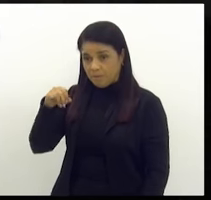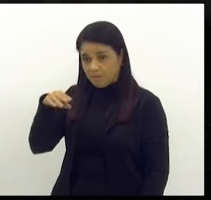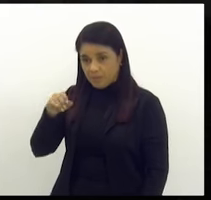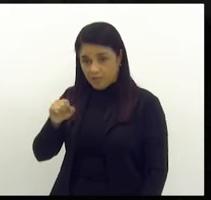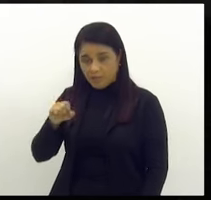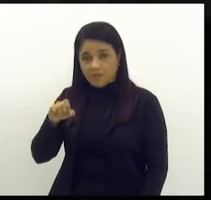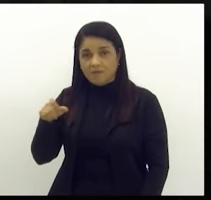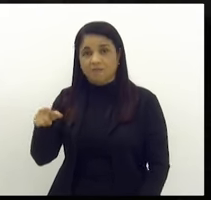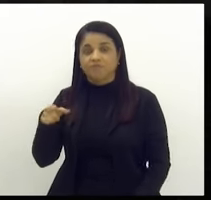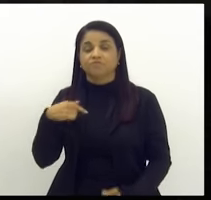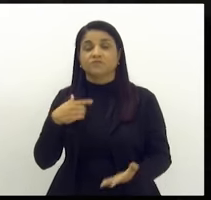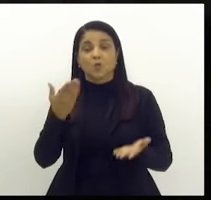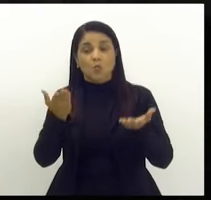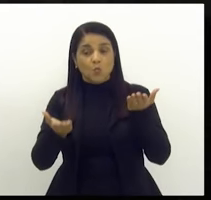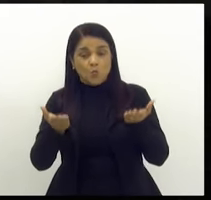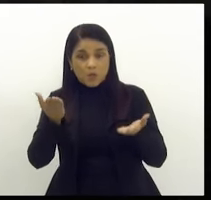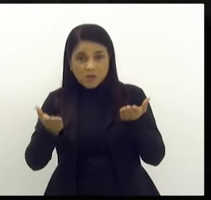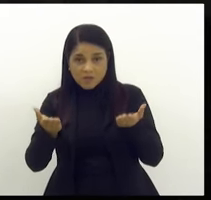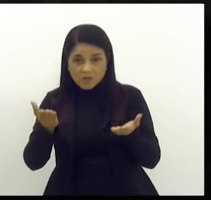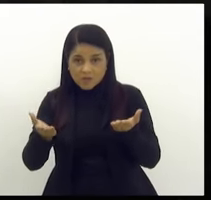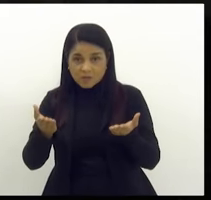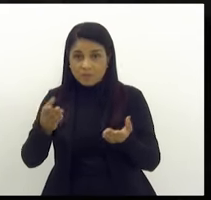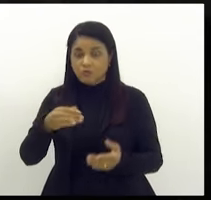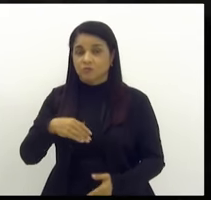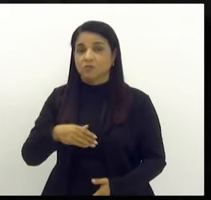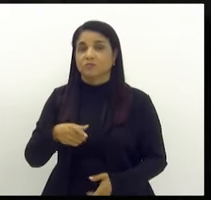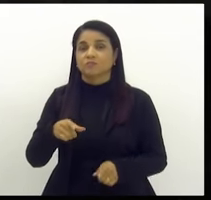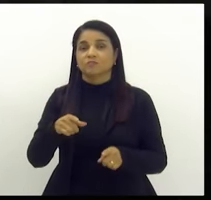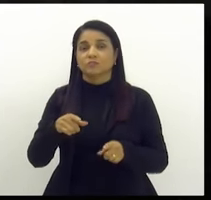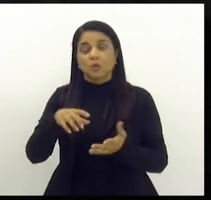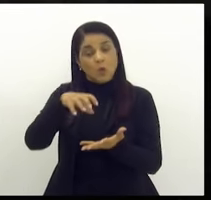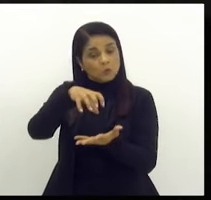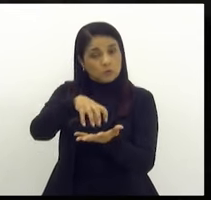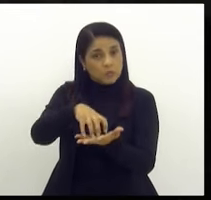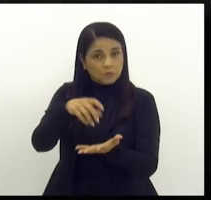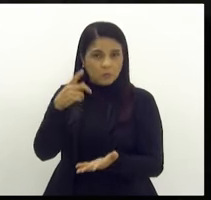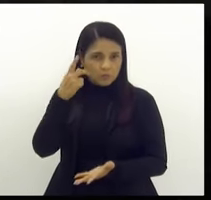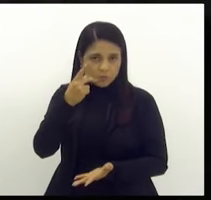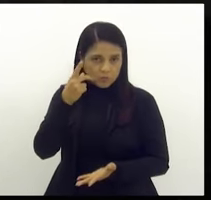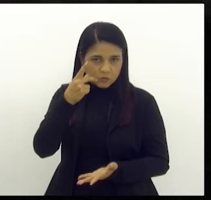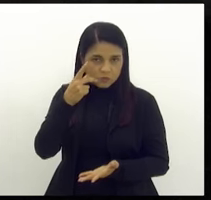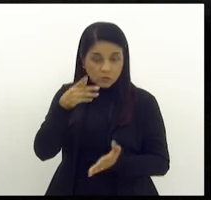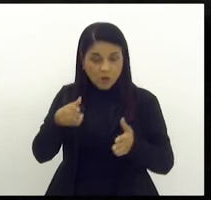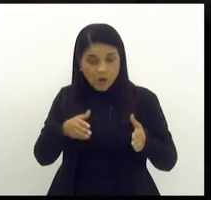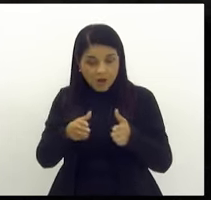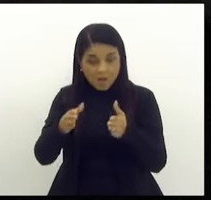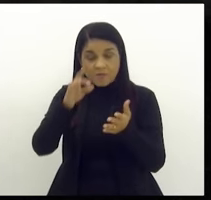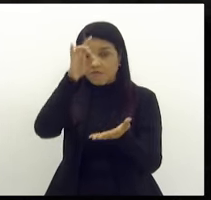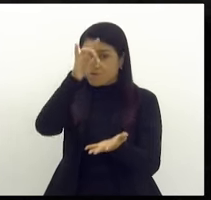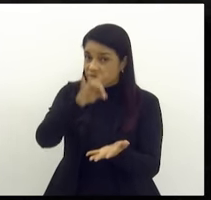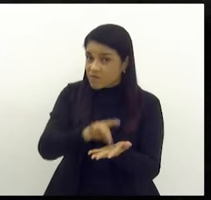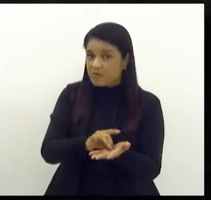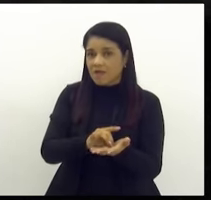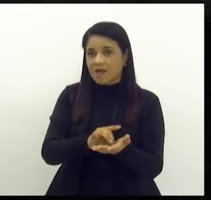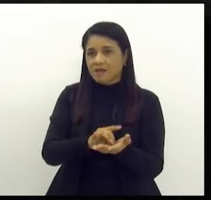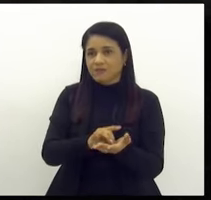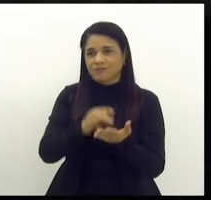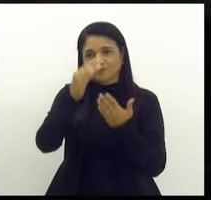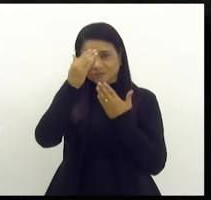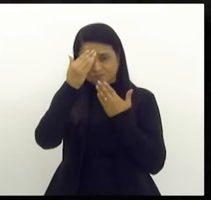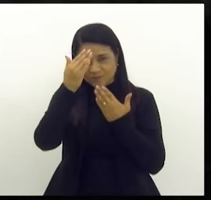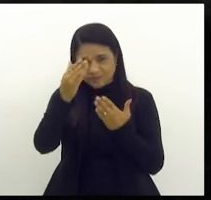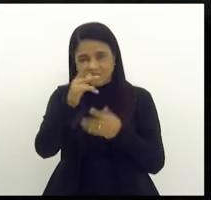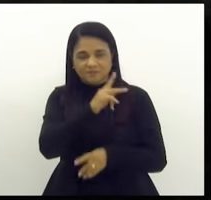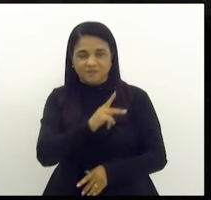meio do laé não é o centro político não o caminho do meio é o caminho da verdade Muito obrigado senhor